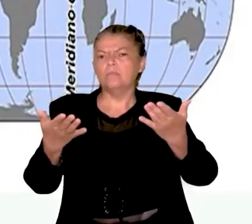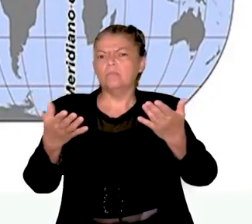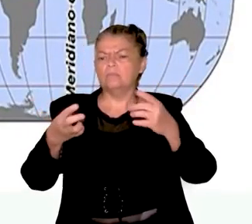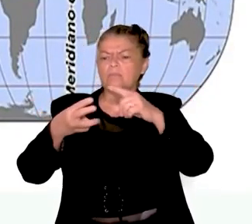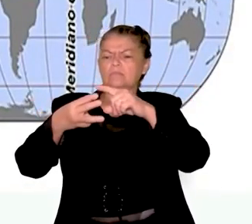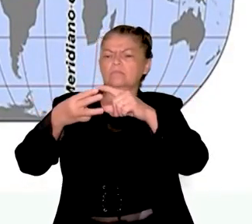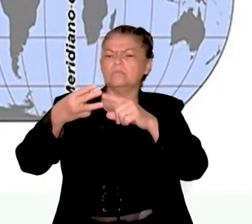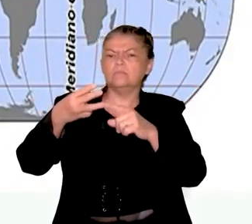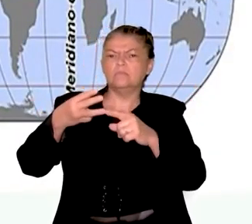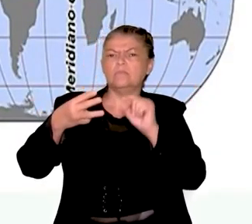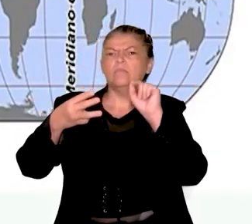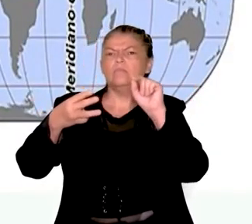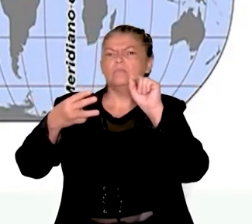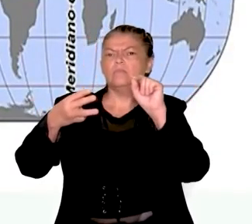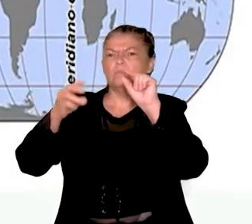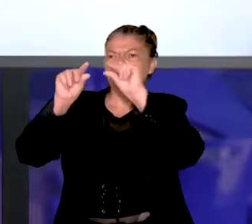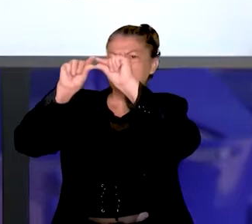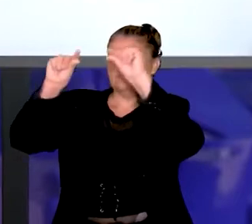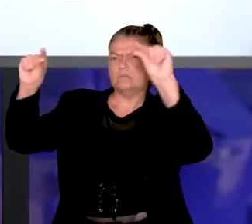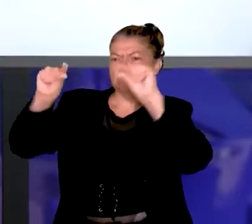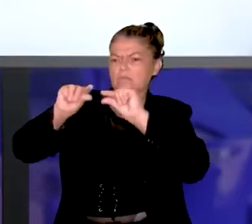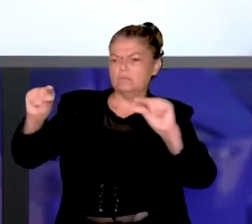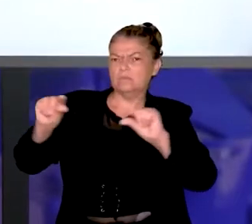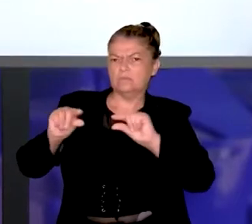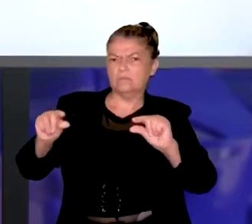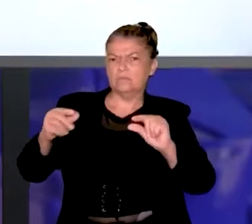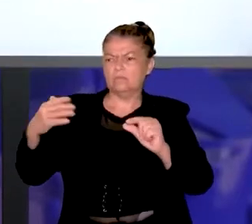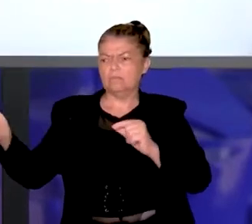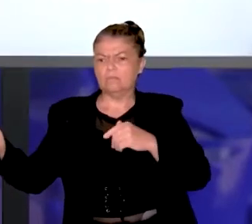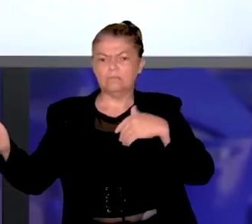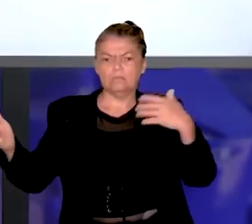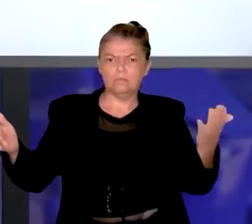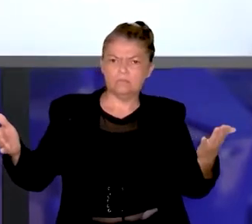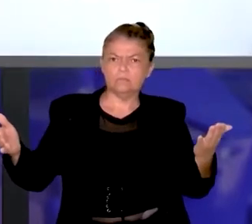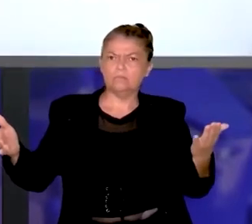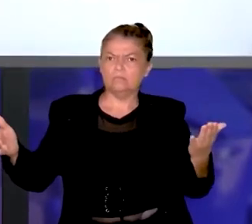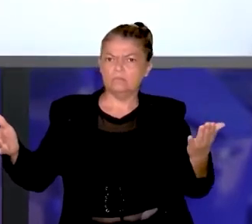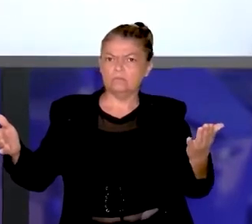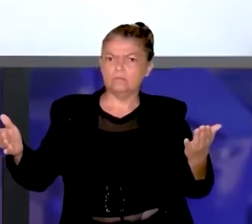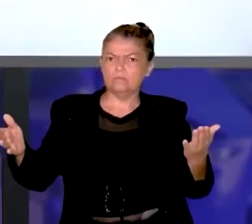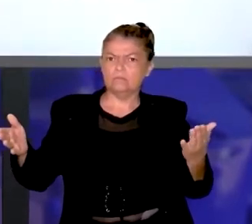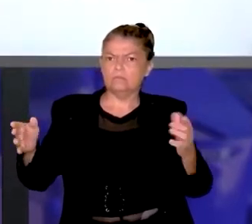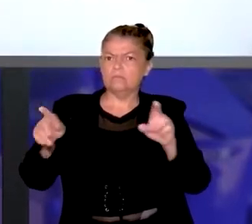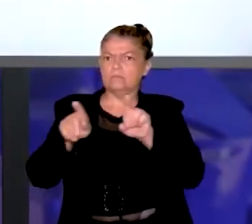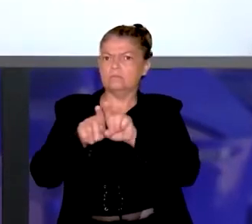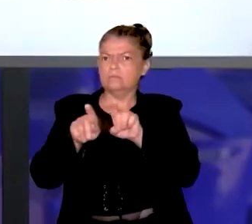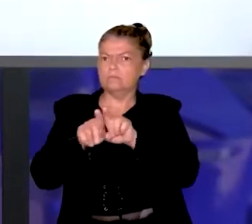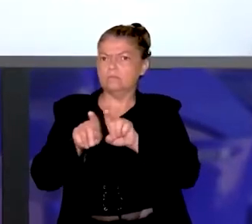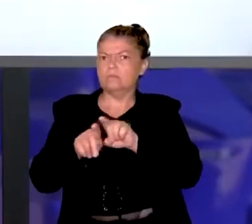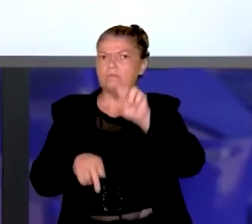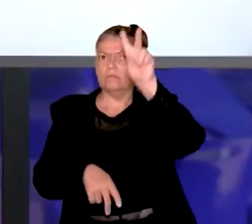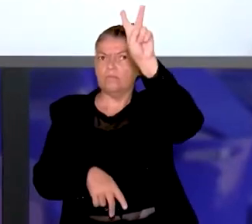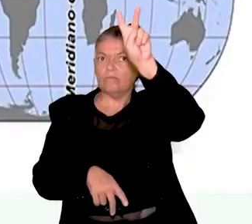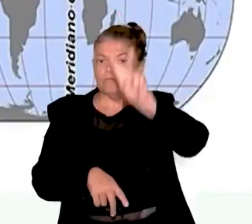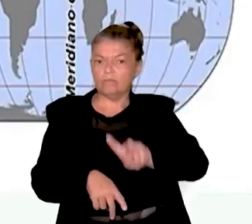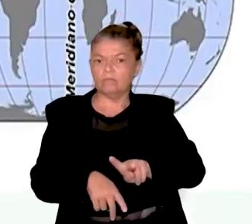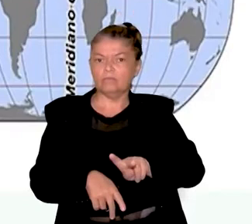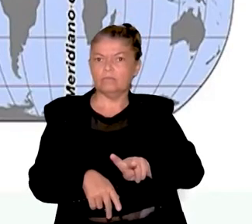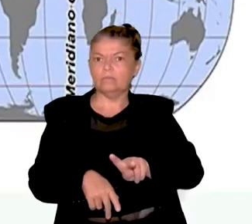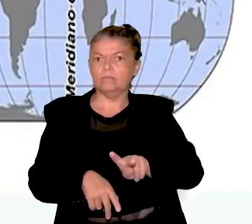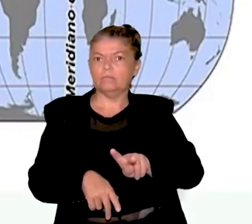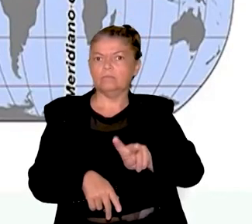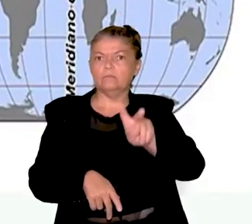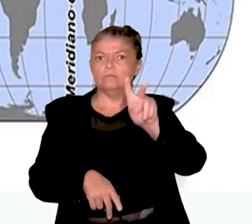linhas horizontais são paralelos que formam as latitudes, agora vamos às linhas verticais, onde formam